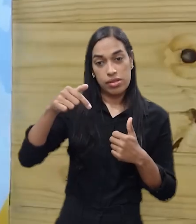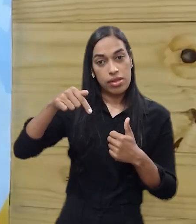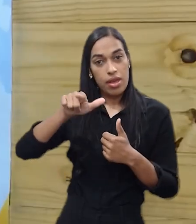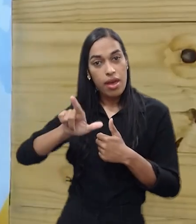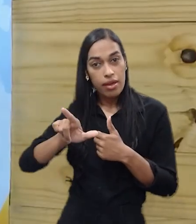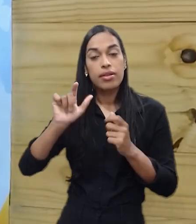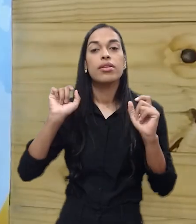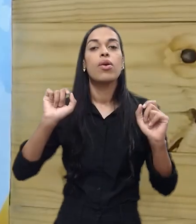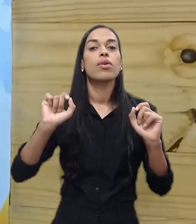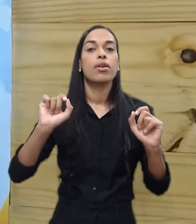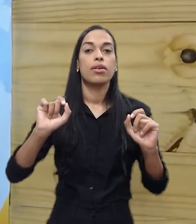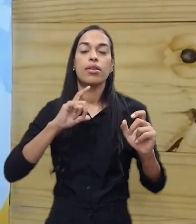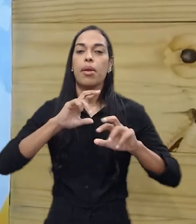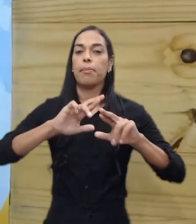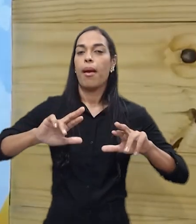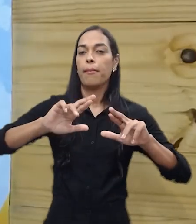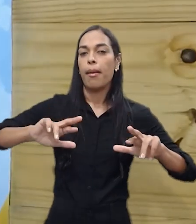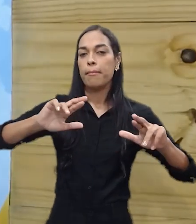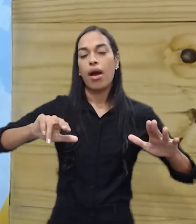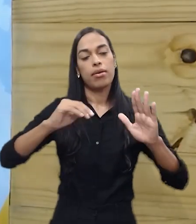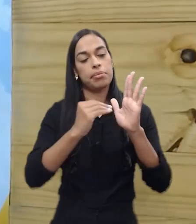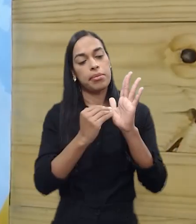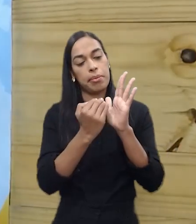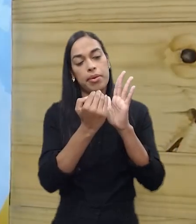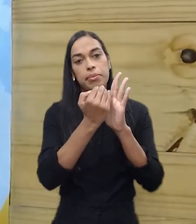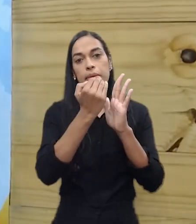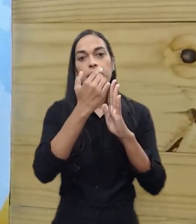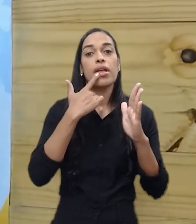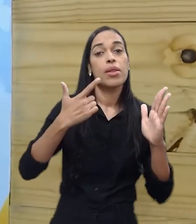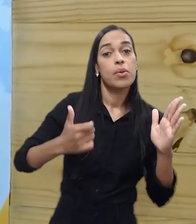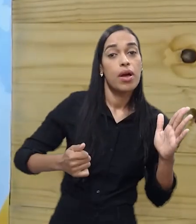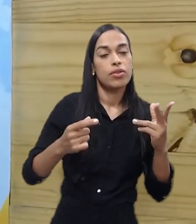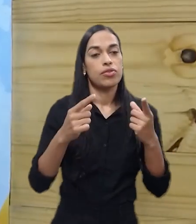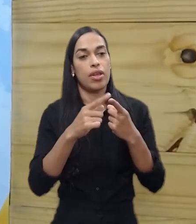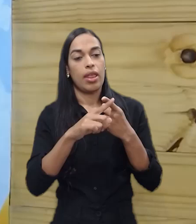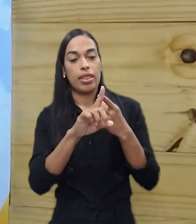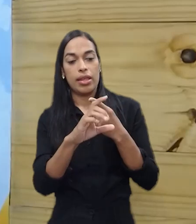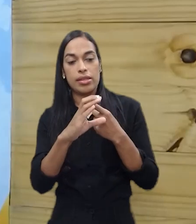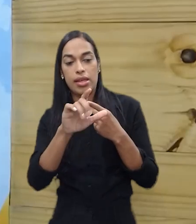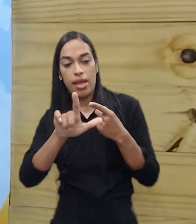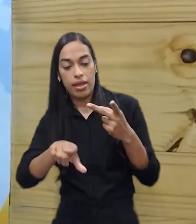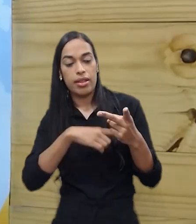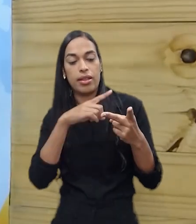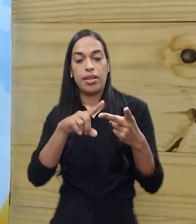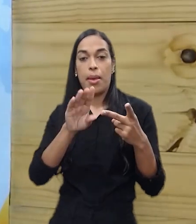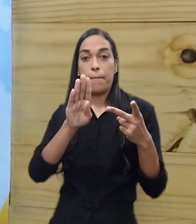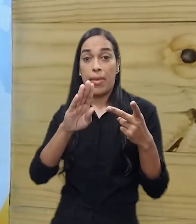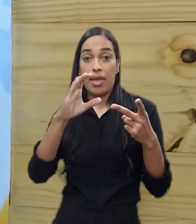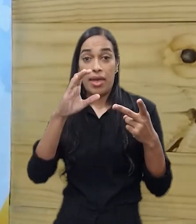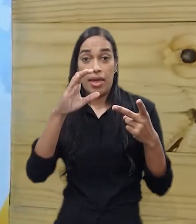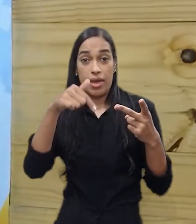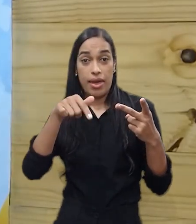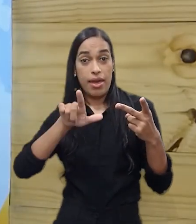ela é composta por várias sublinguagens. A DCL, a